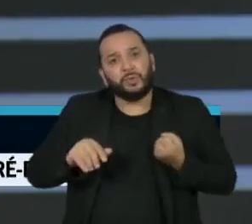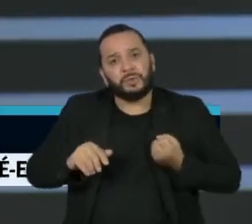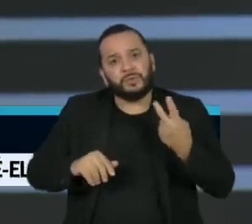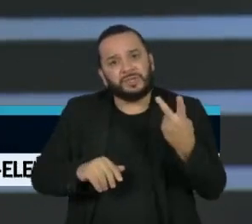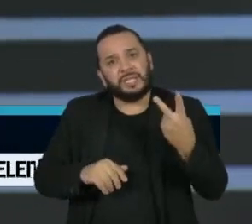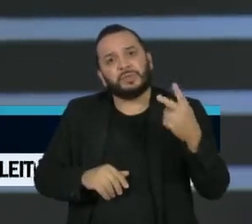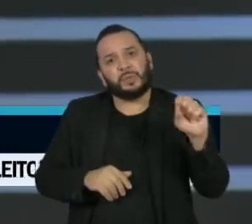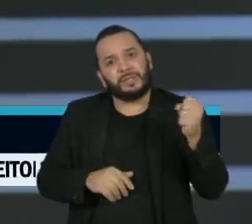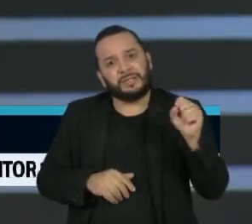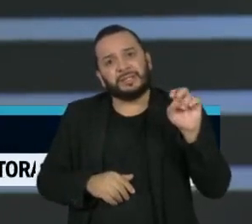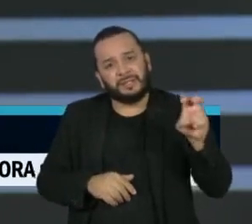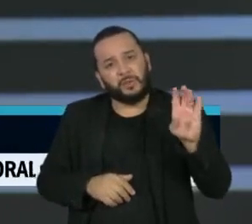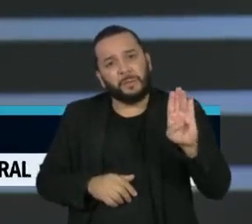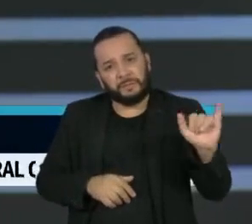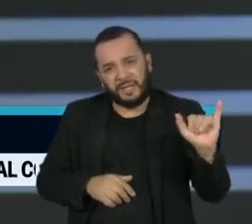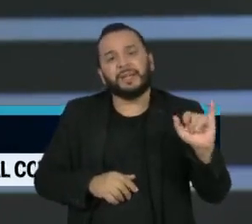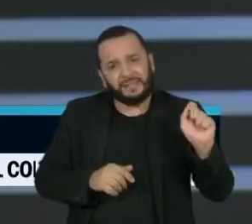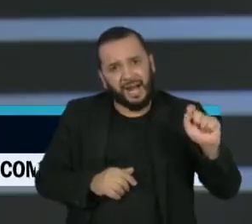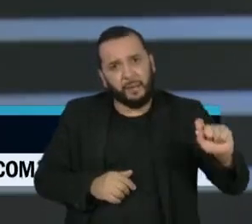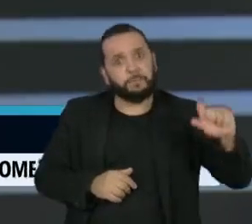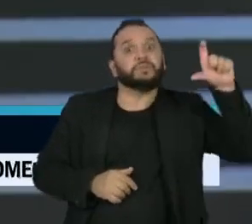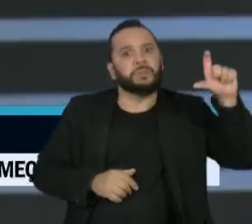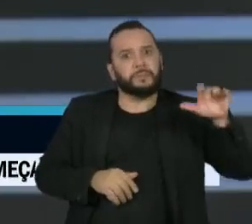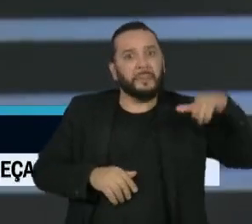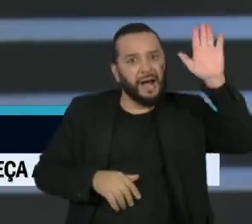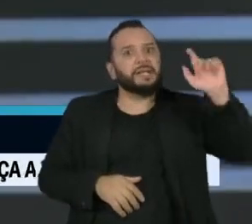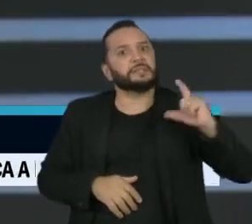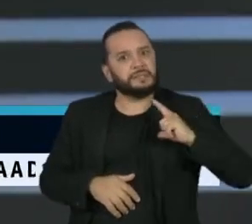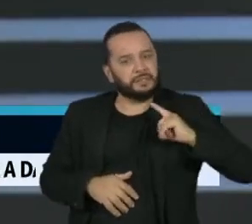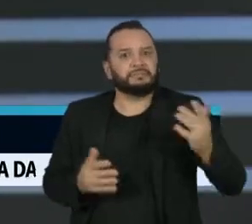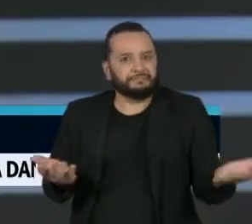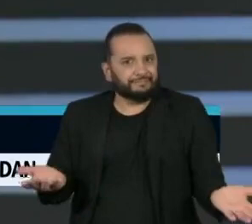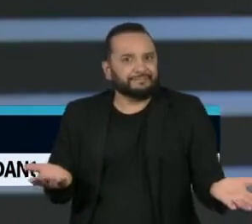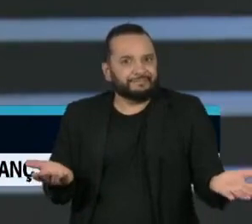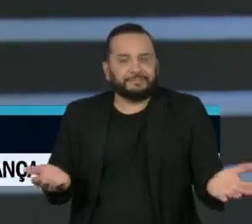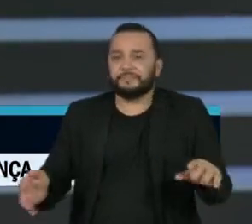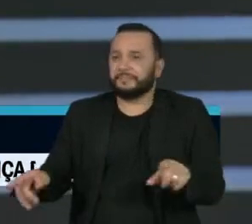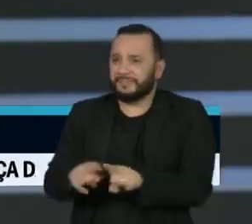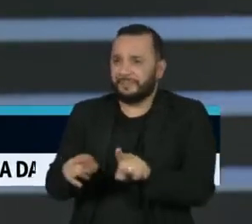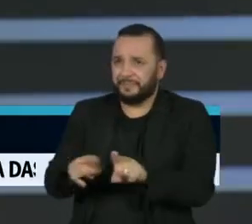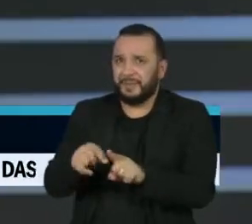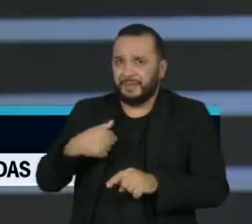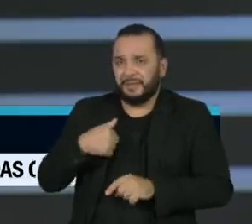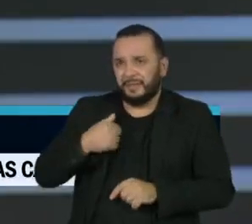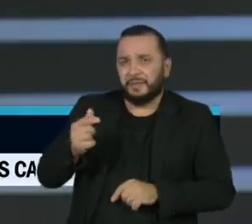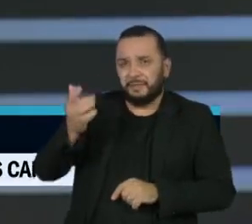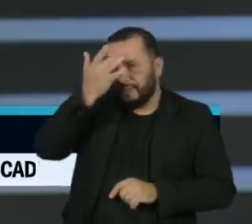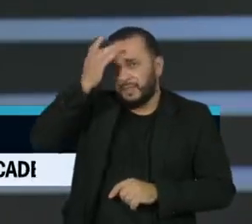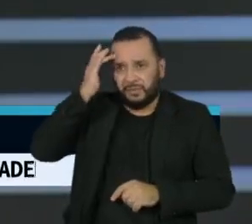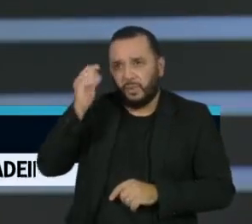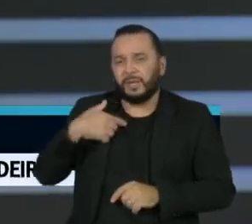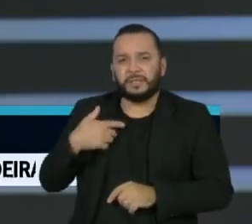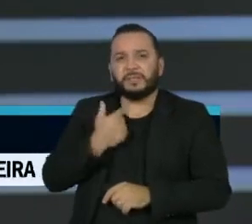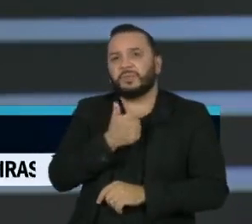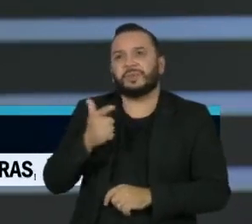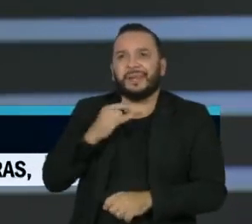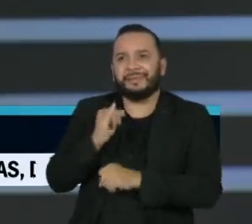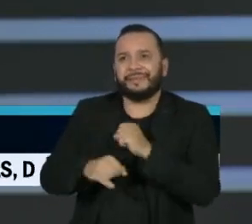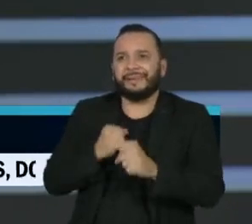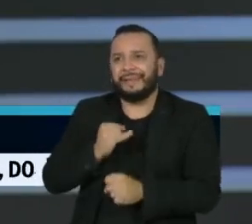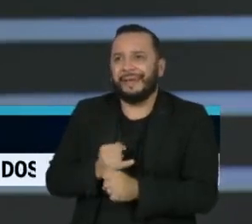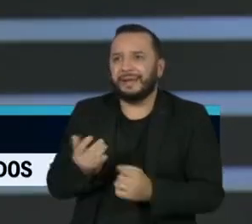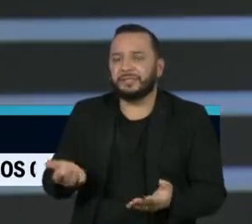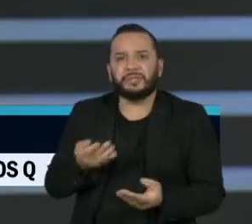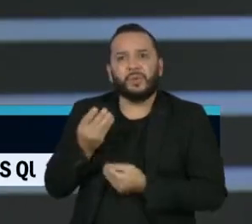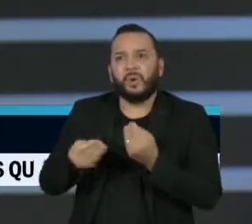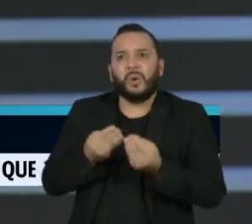e... Obviamente, perdeu-se um espaço muito grande de tempo, onde muitas pessoas, até por conta de não ter acesso à internet, não tinham como